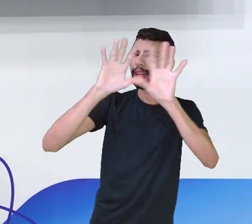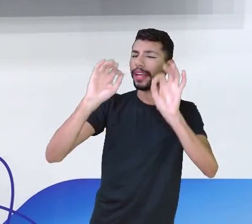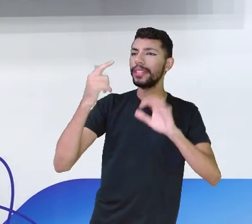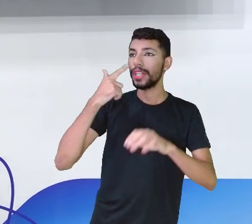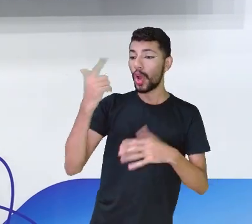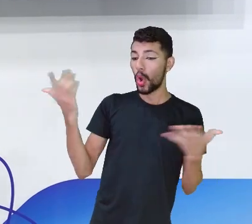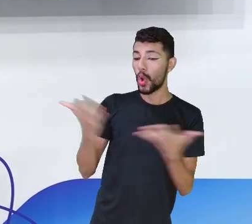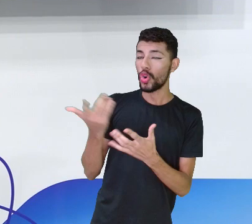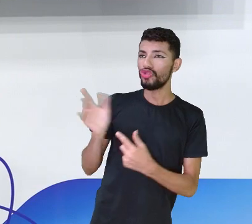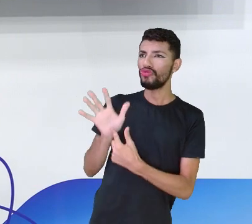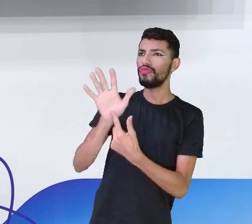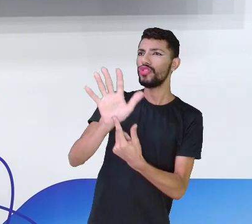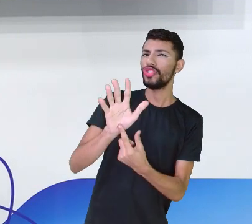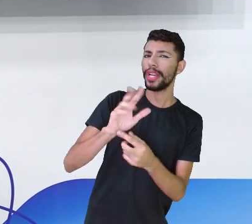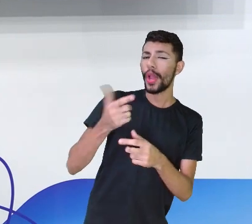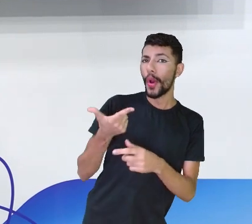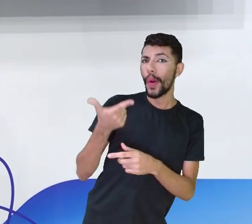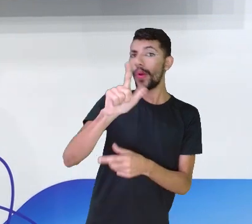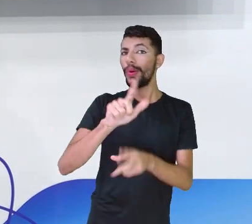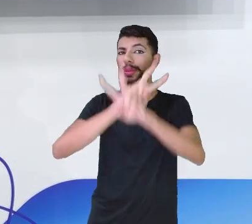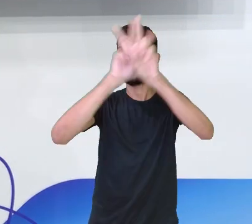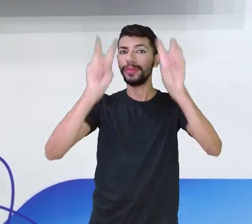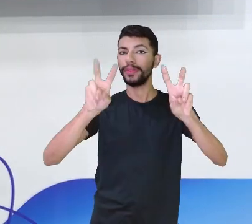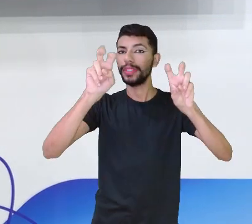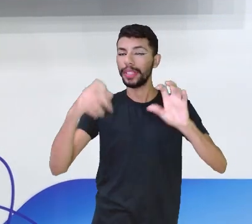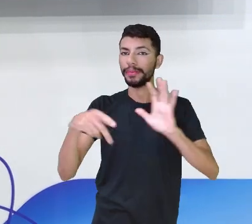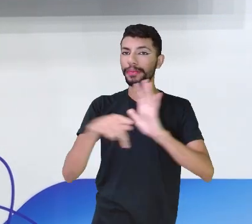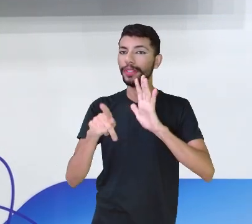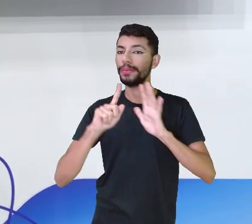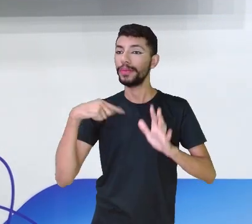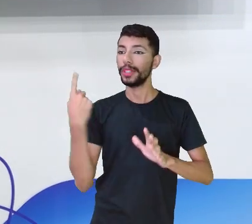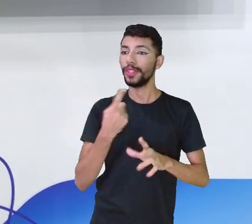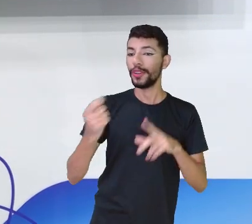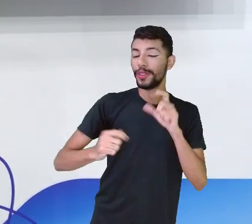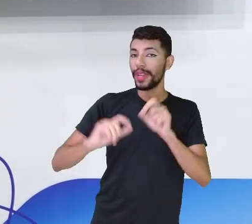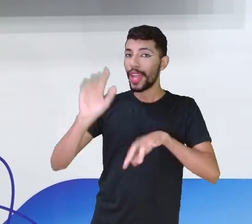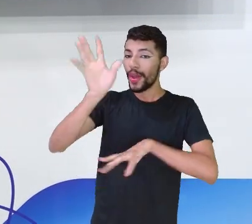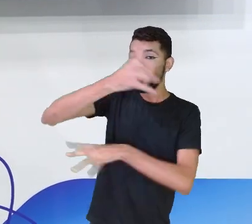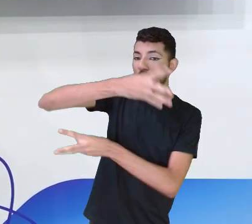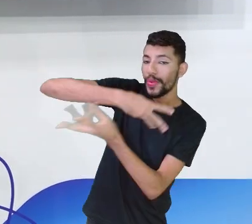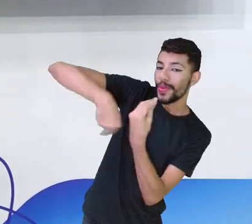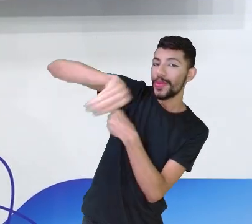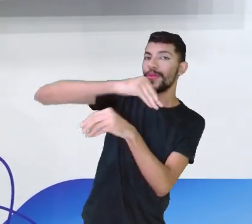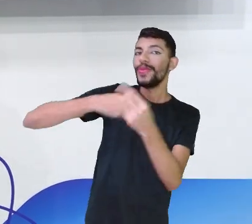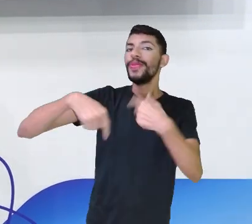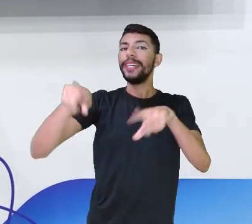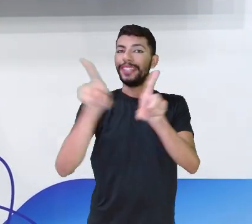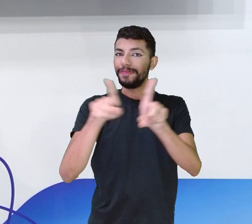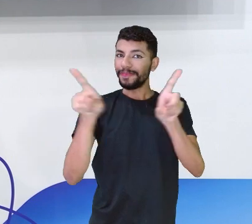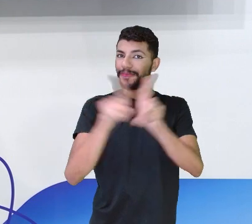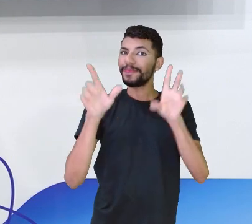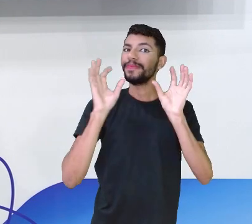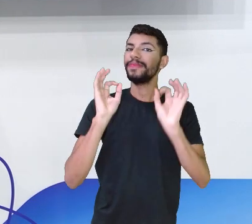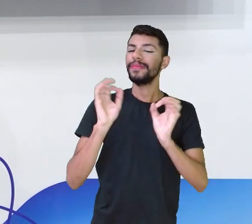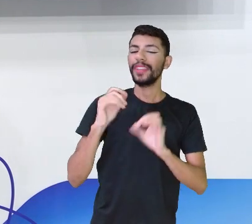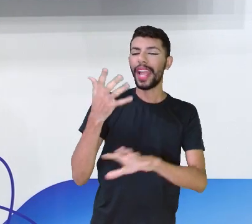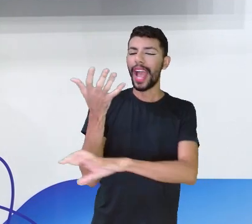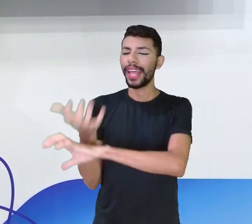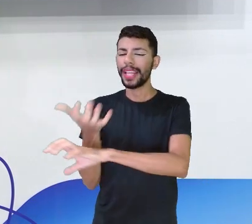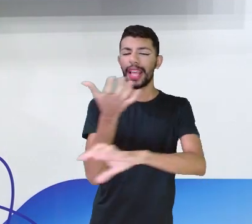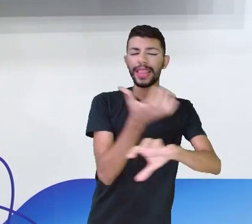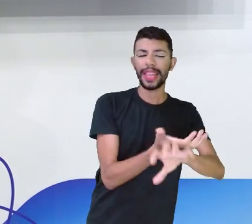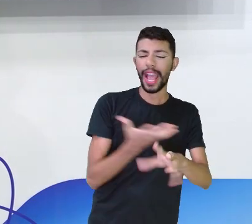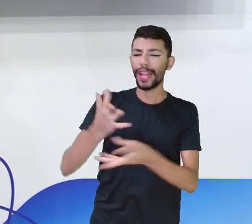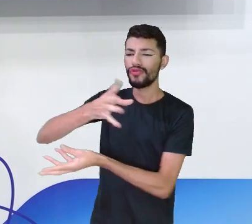outro tema para fazer aquele outro misto, né? Para a gente misturar um pouco das